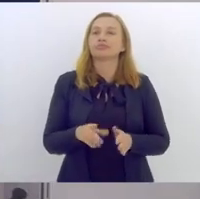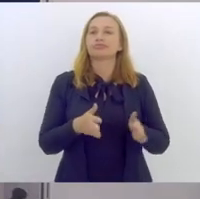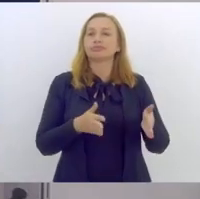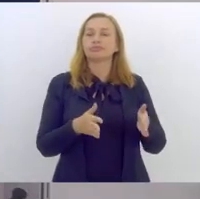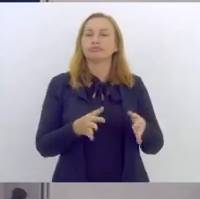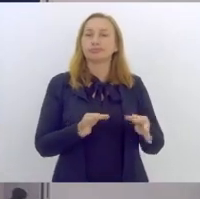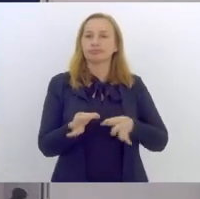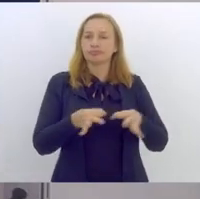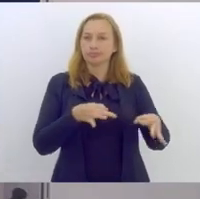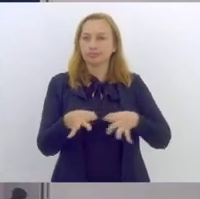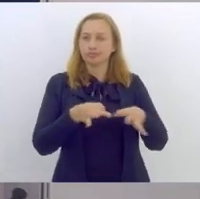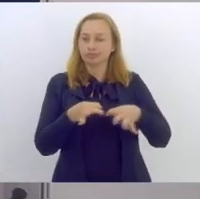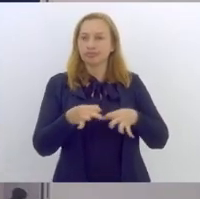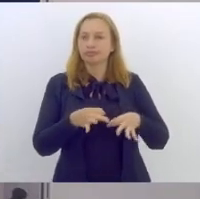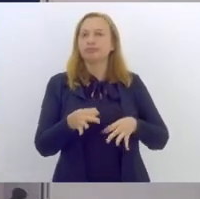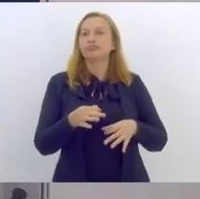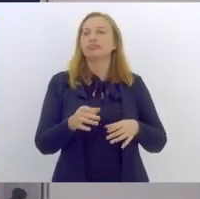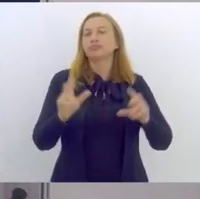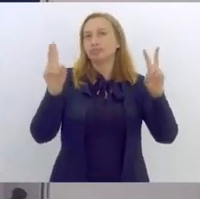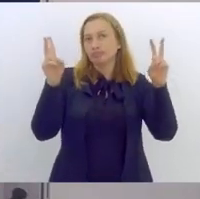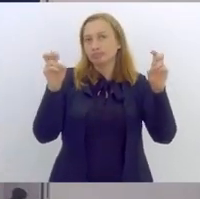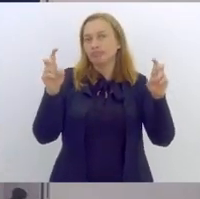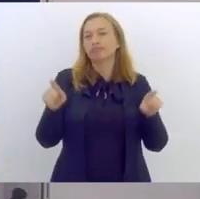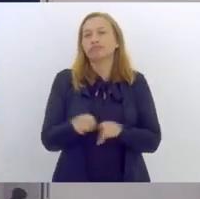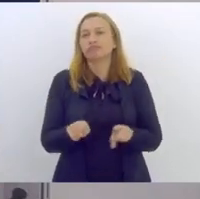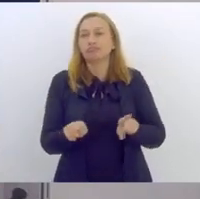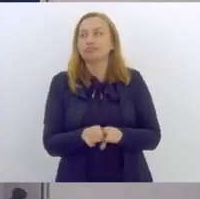e uma questão que é muito